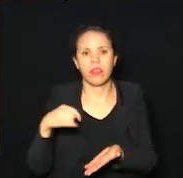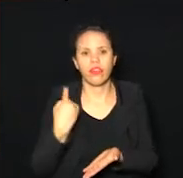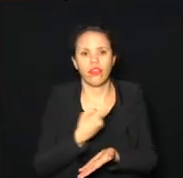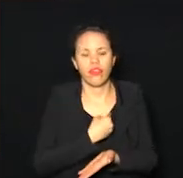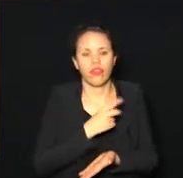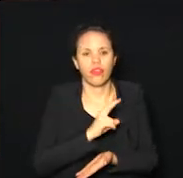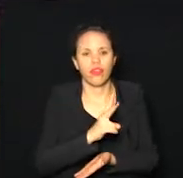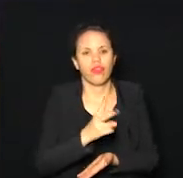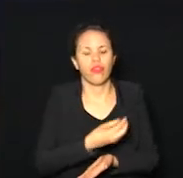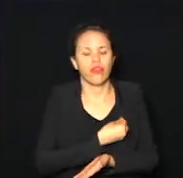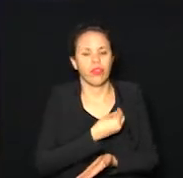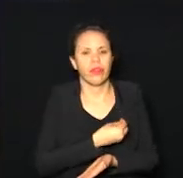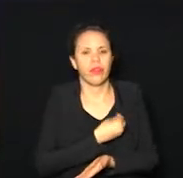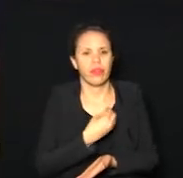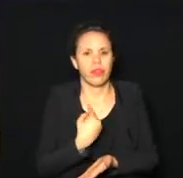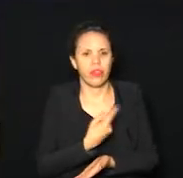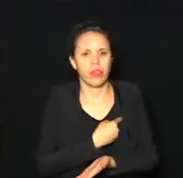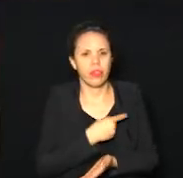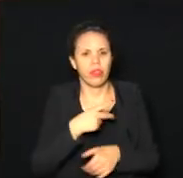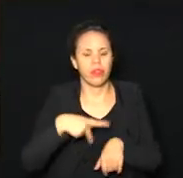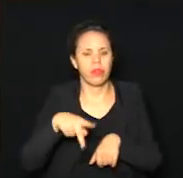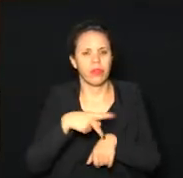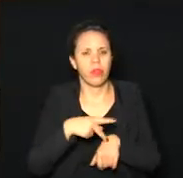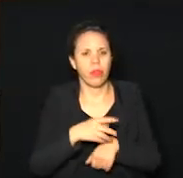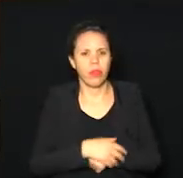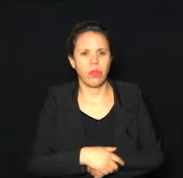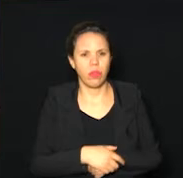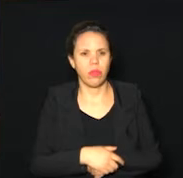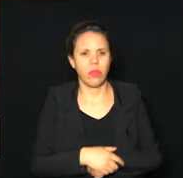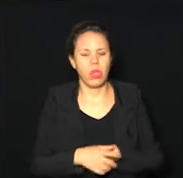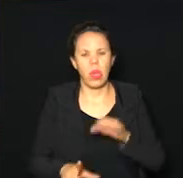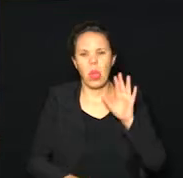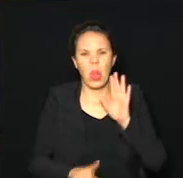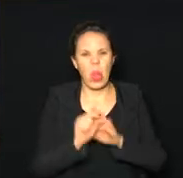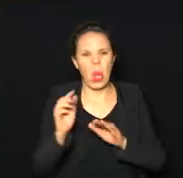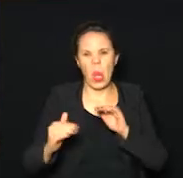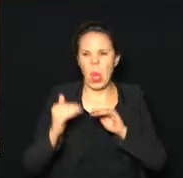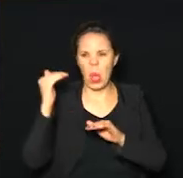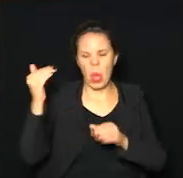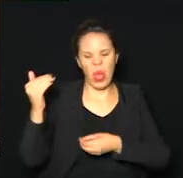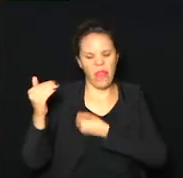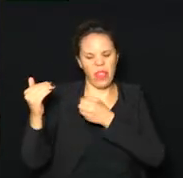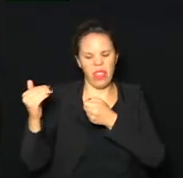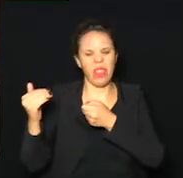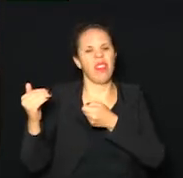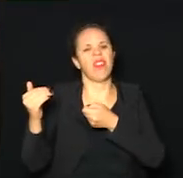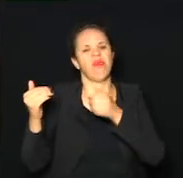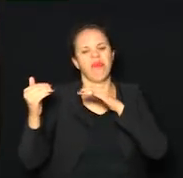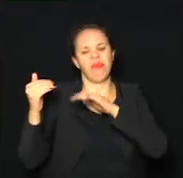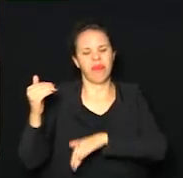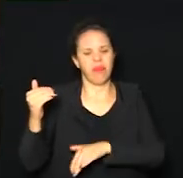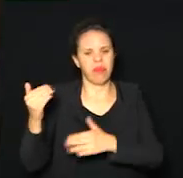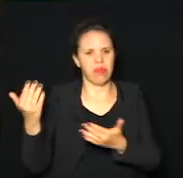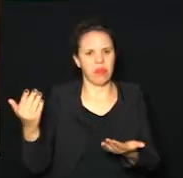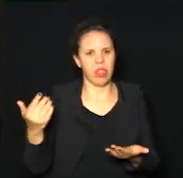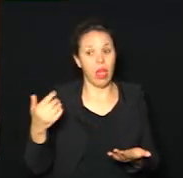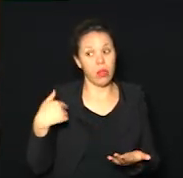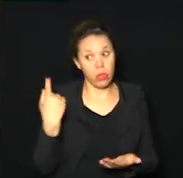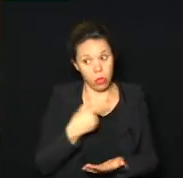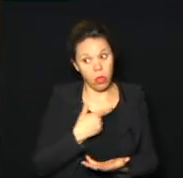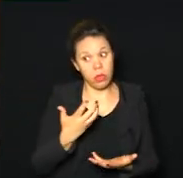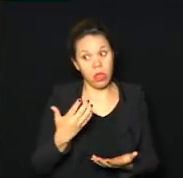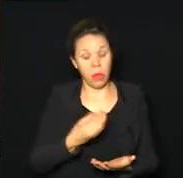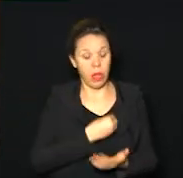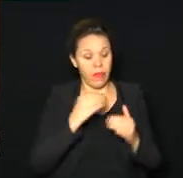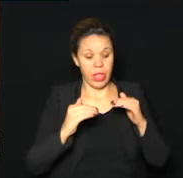continuar vivenciando nosso país o lucro acima da vida, né, Toninho? Nós queremos que a vida seja acima